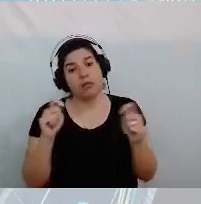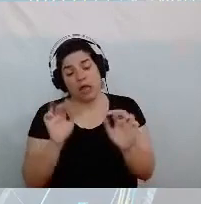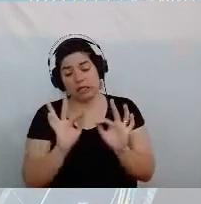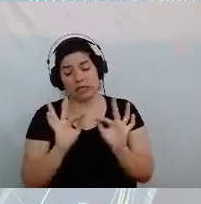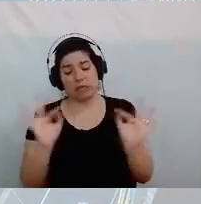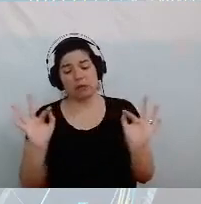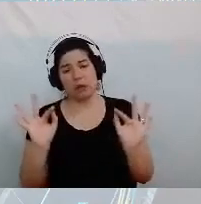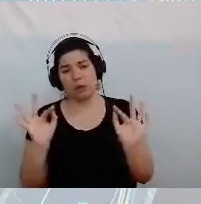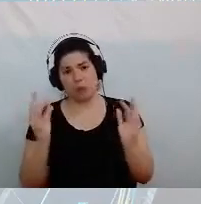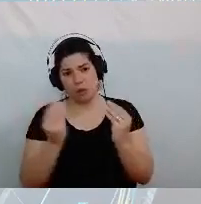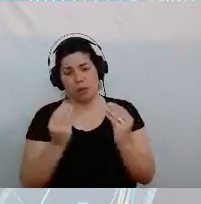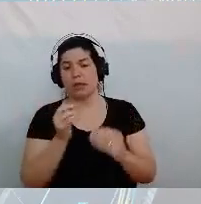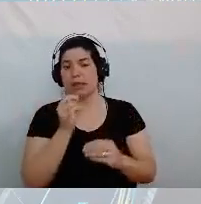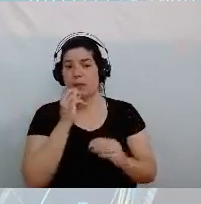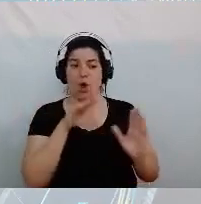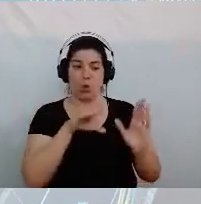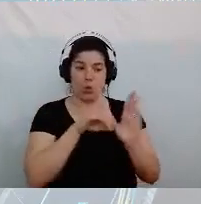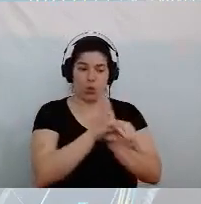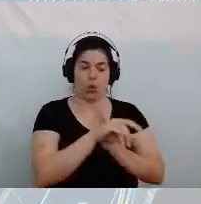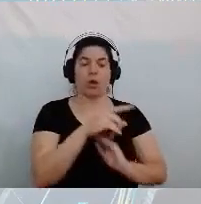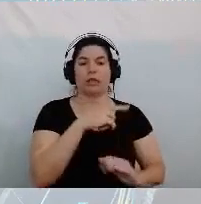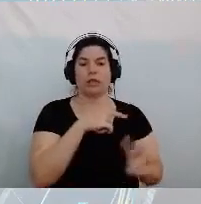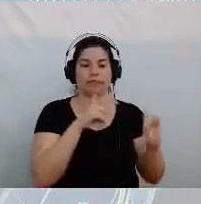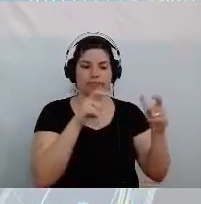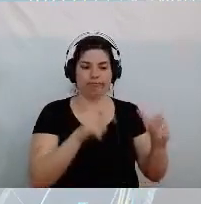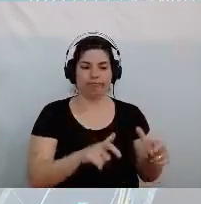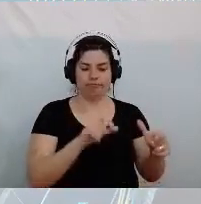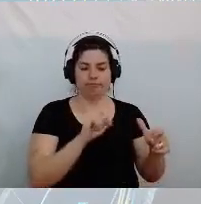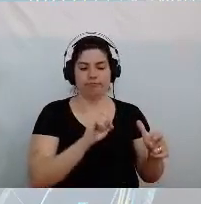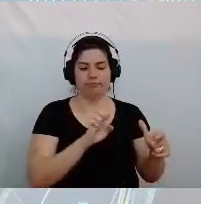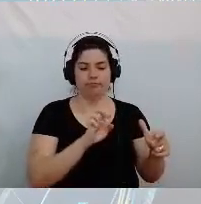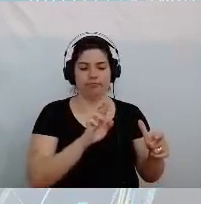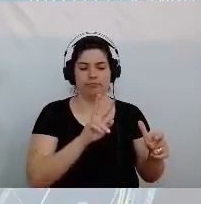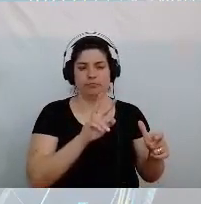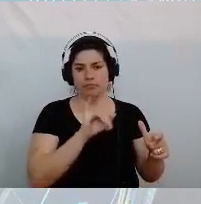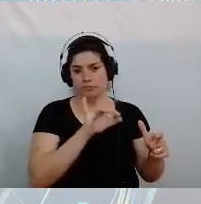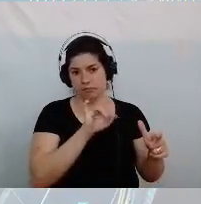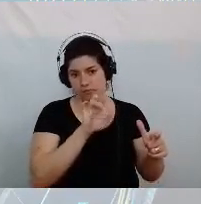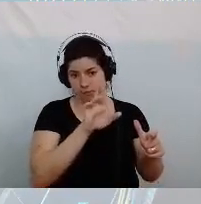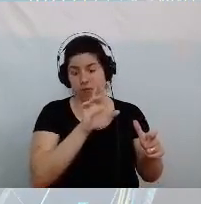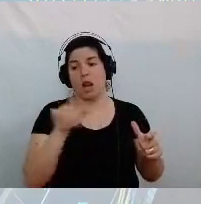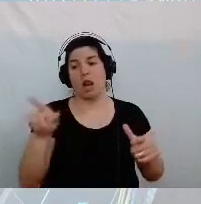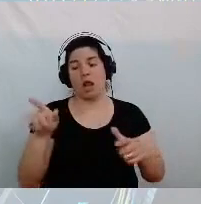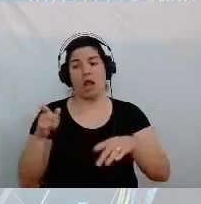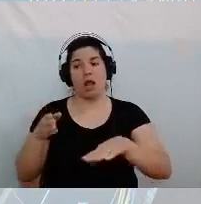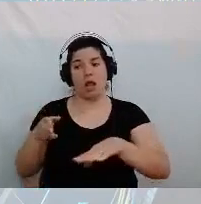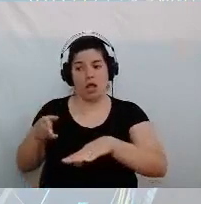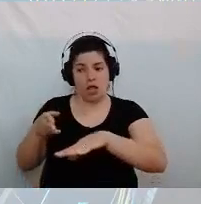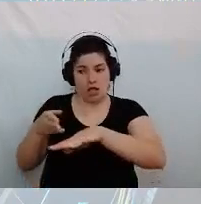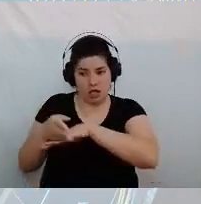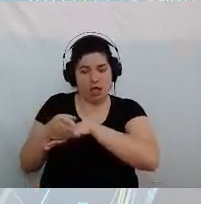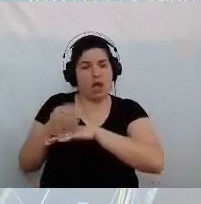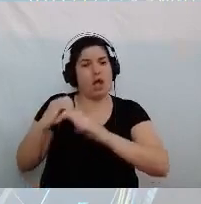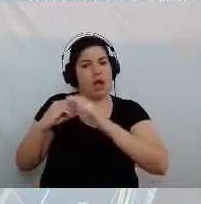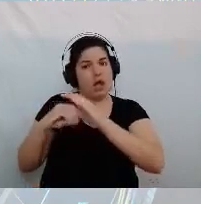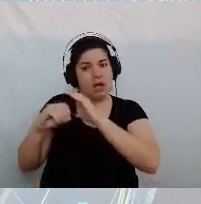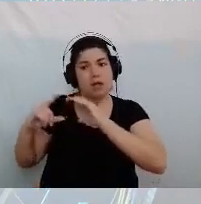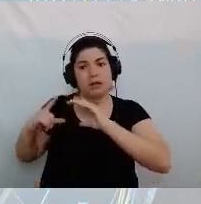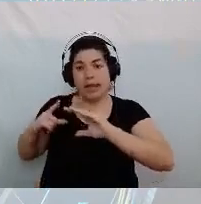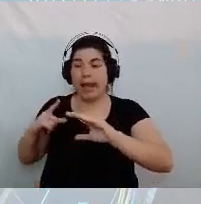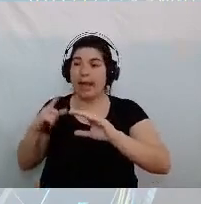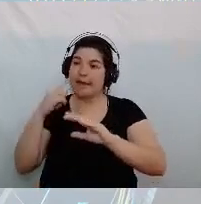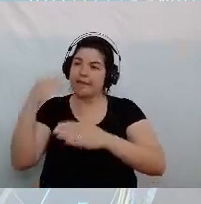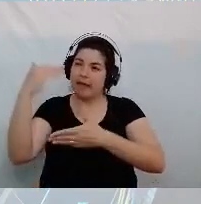vamos fazer com que a Google tem um servidor e toda vez que o Chrome for tentar Navegar pro endereço você vai nesse servidor e verifica se esse endereço tá na lista